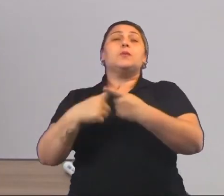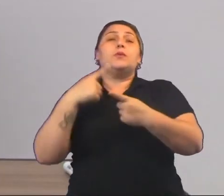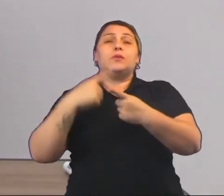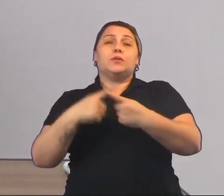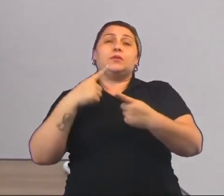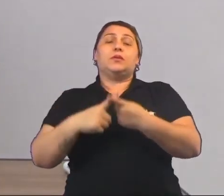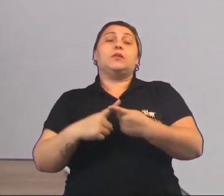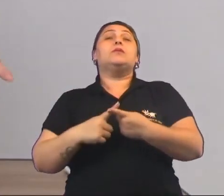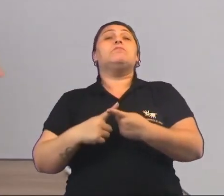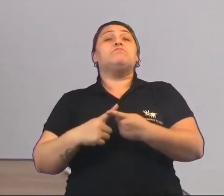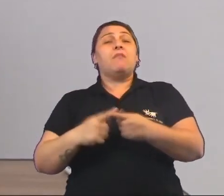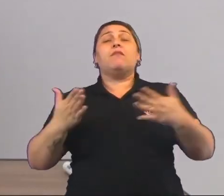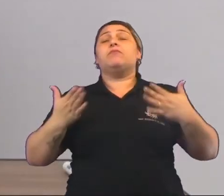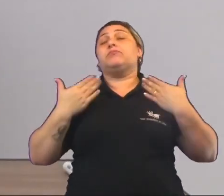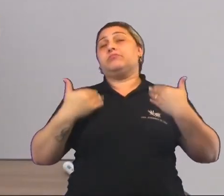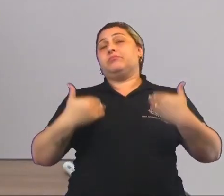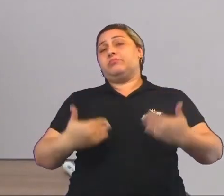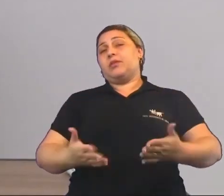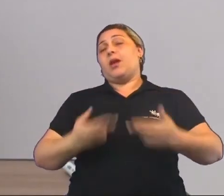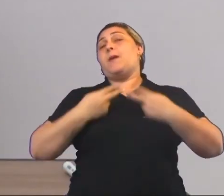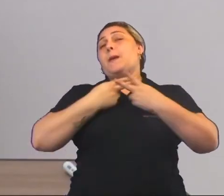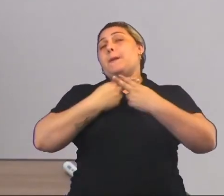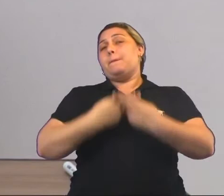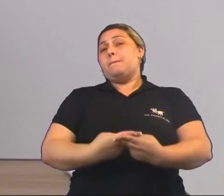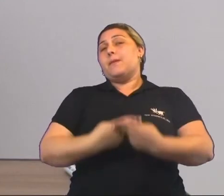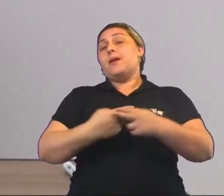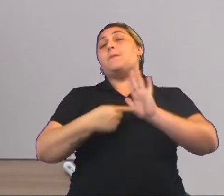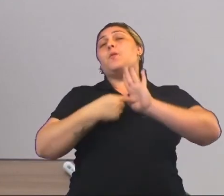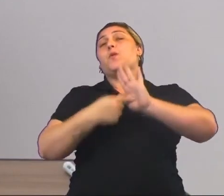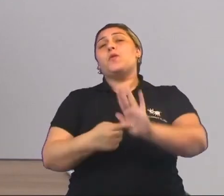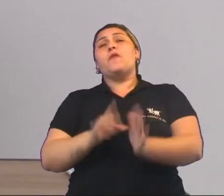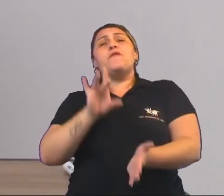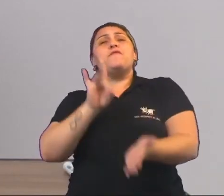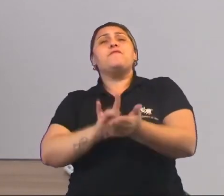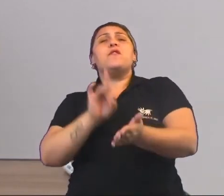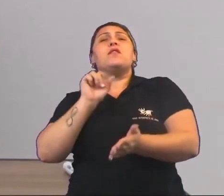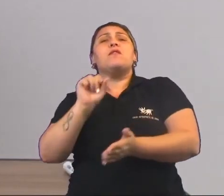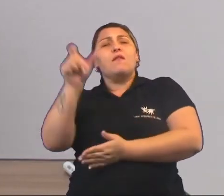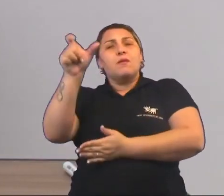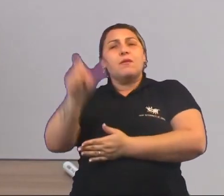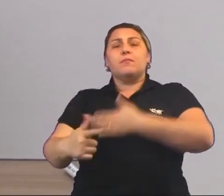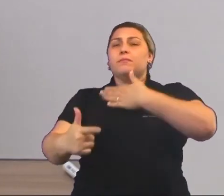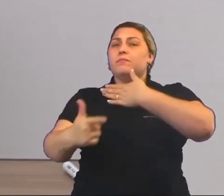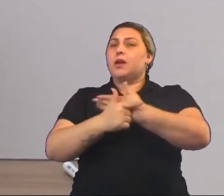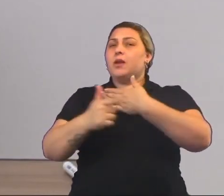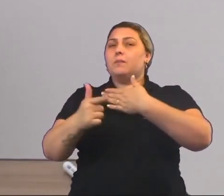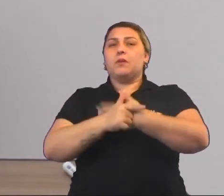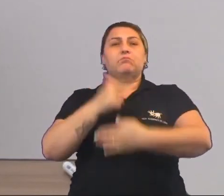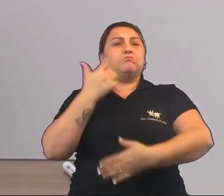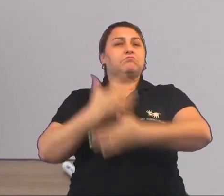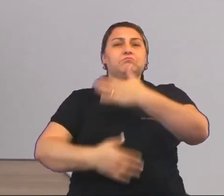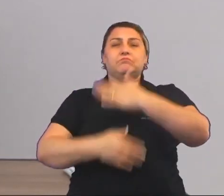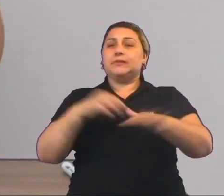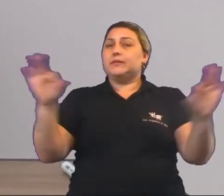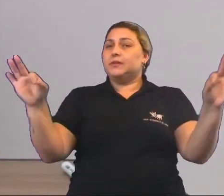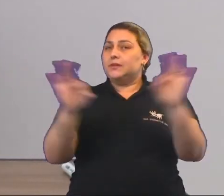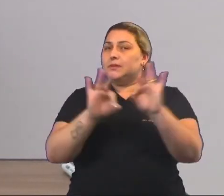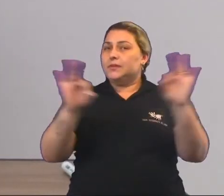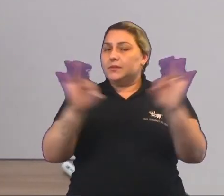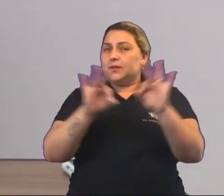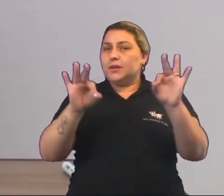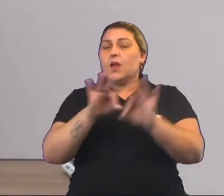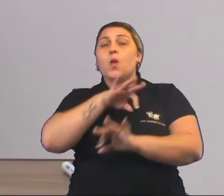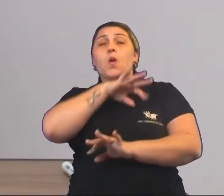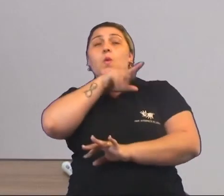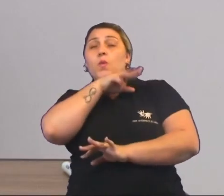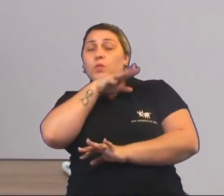ele agiu com leveza, ele foi lá e mostrou quem ele era, fez o seu papel, sem nenhuma intencionalidade